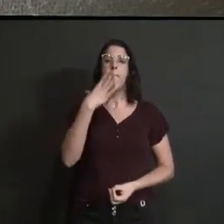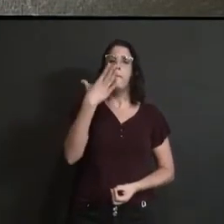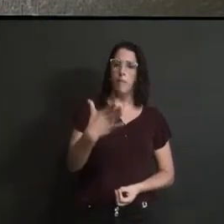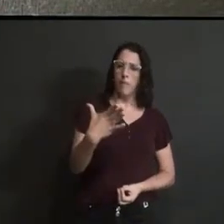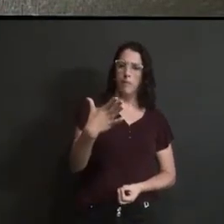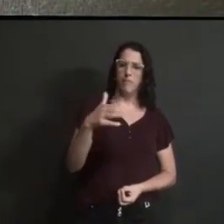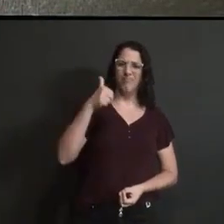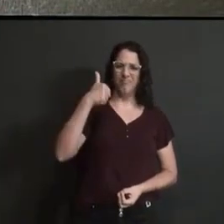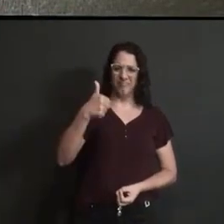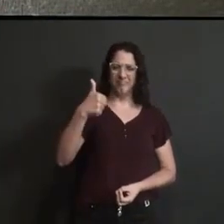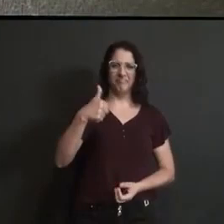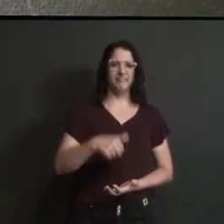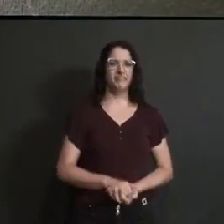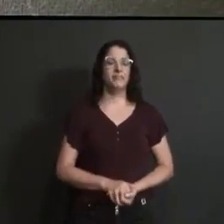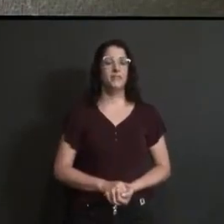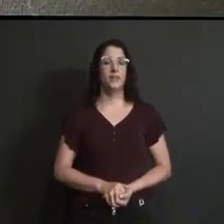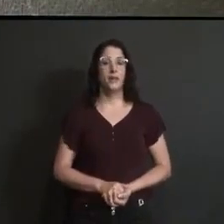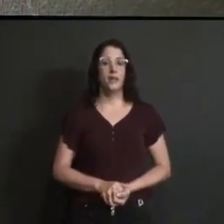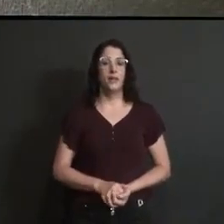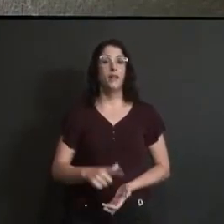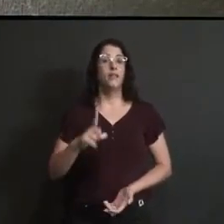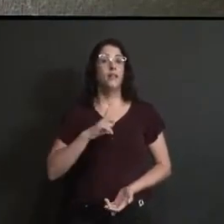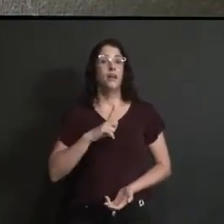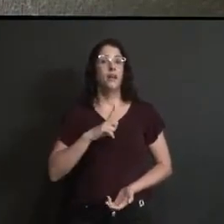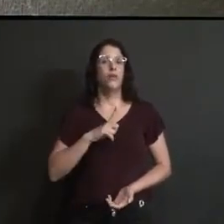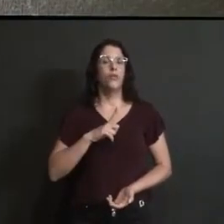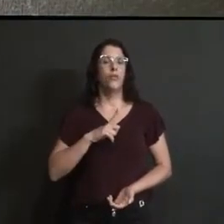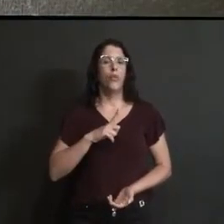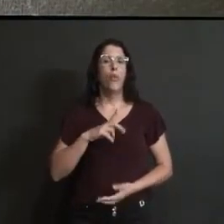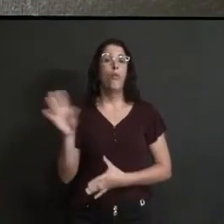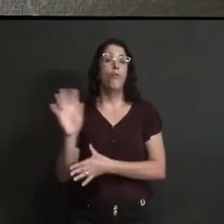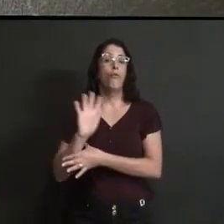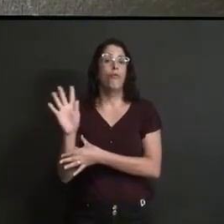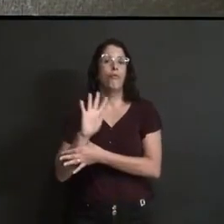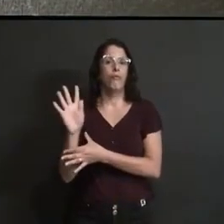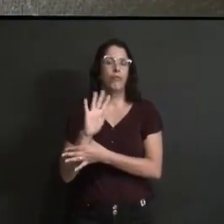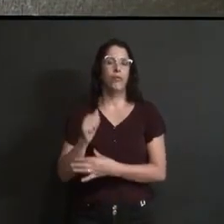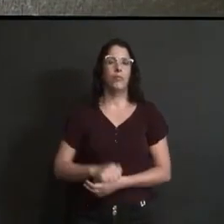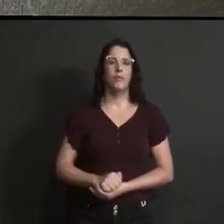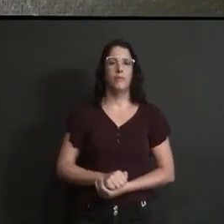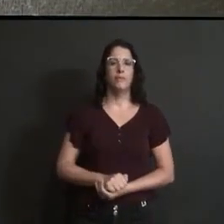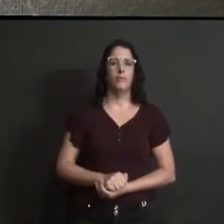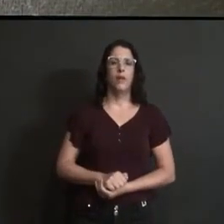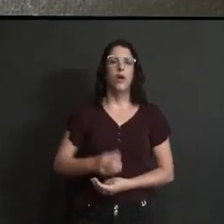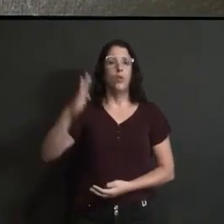Ryan. Quem se lembra da história do soldado Ryan?